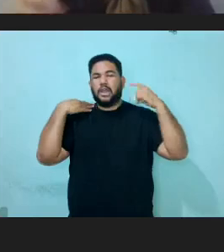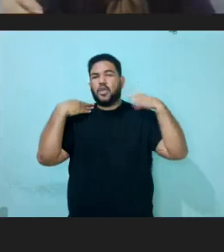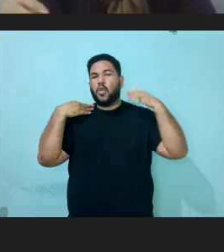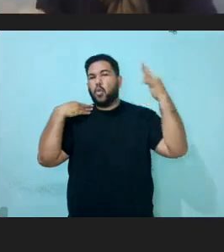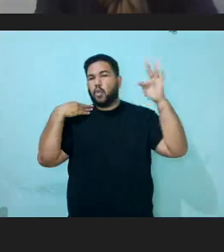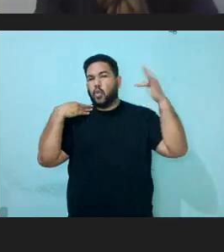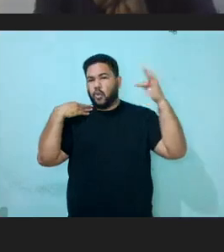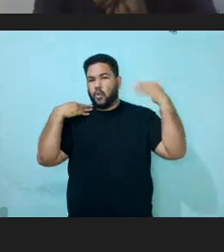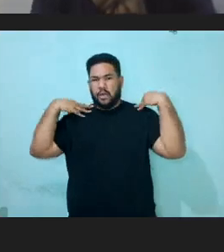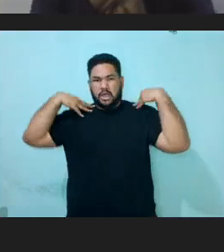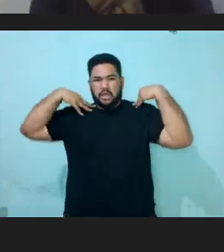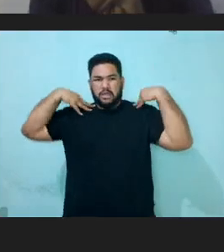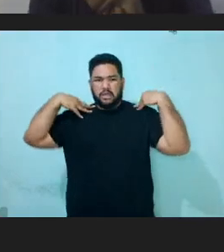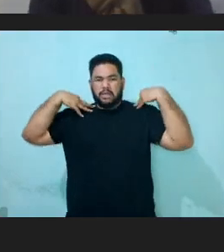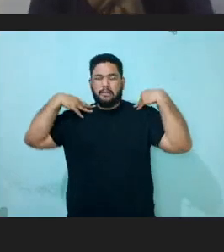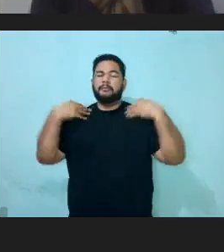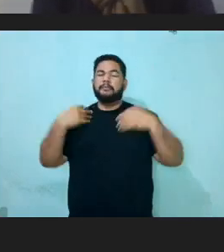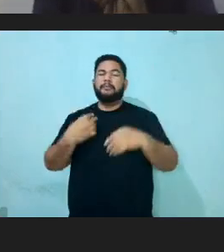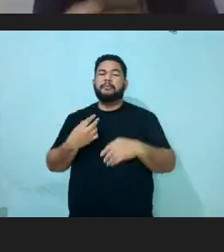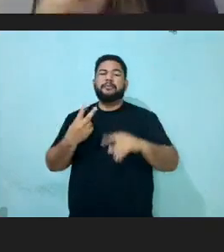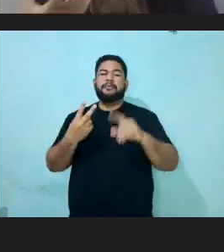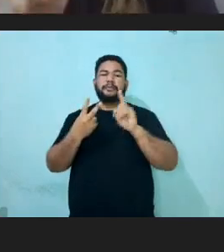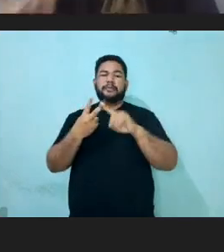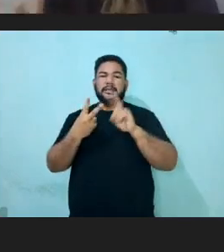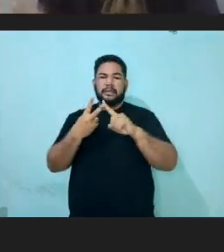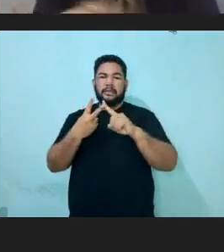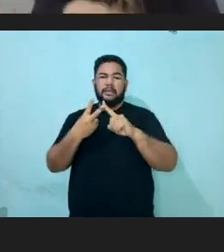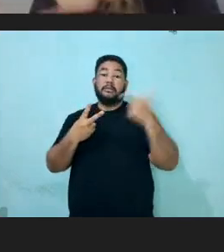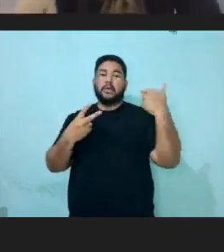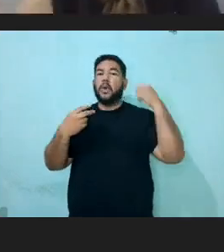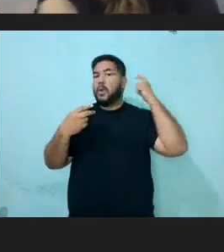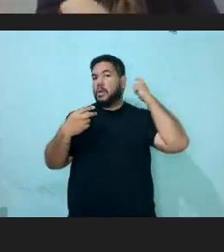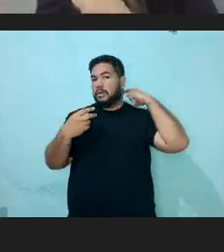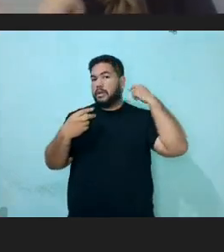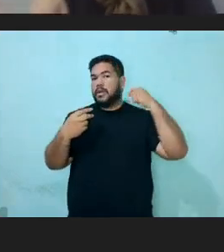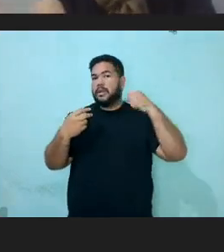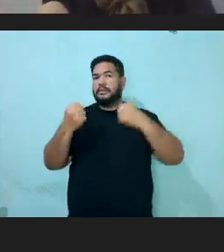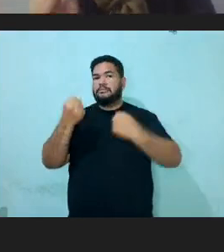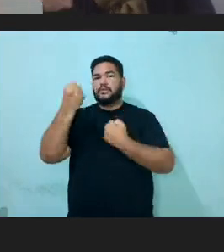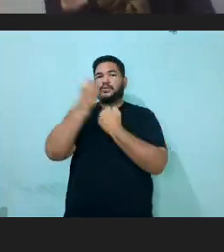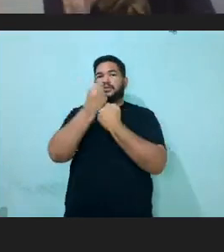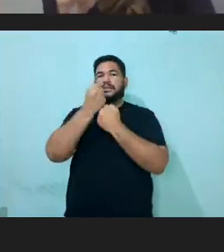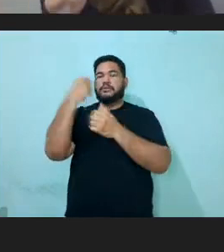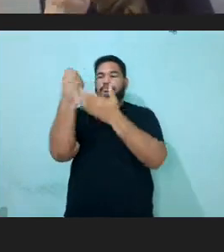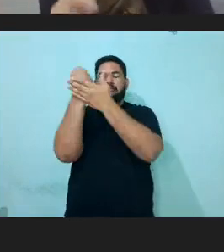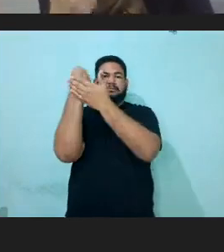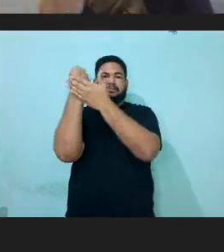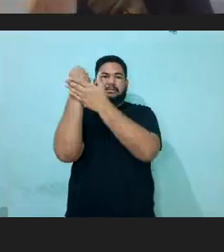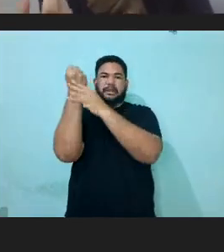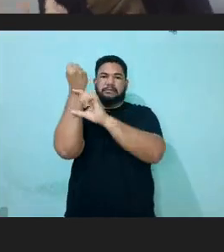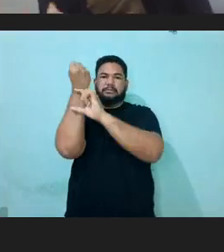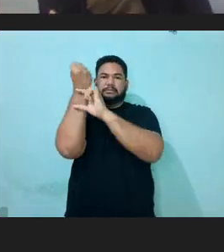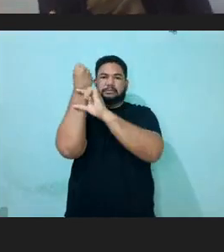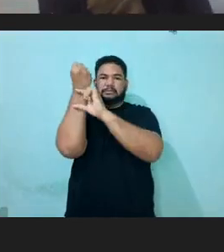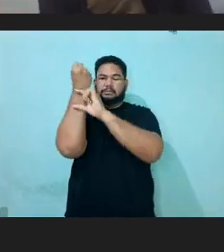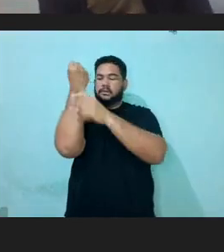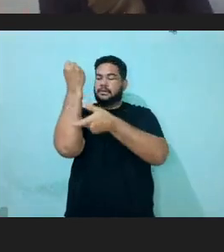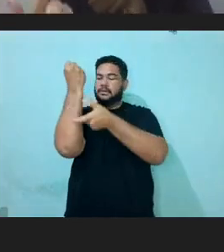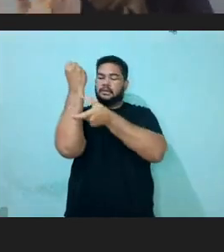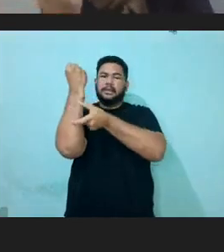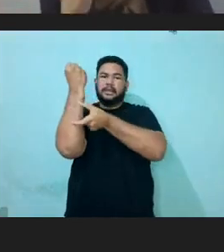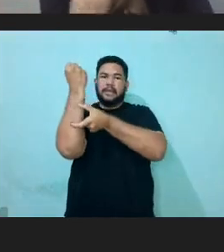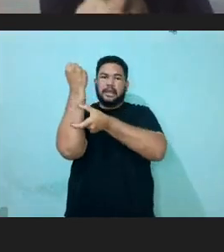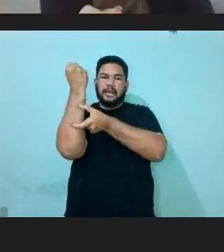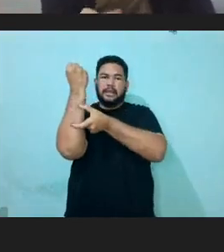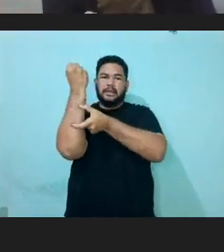ombro, né? Aí a função é sustentar a cabeça, muito básico. A coluna torácica,